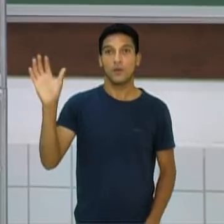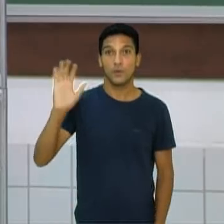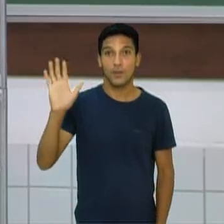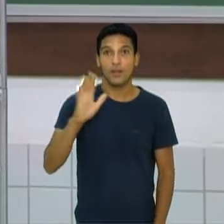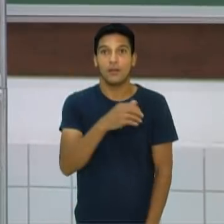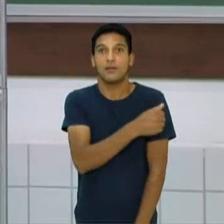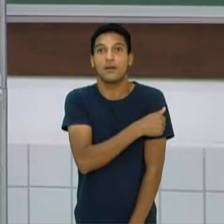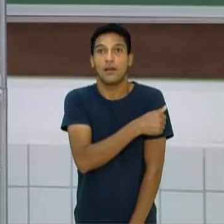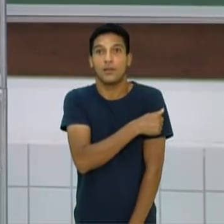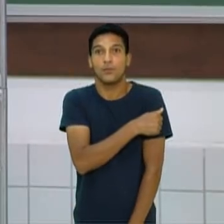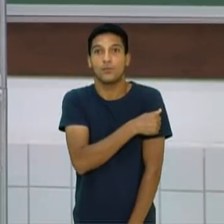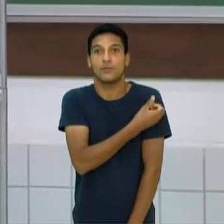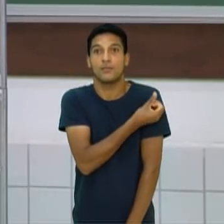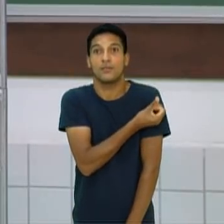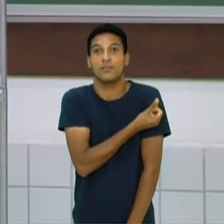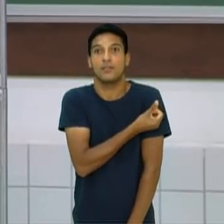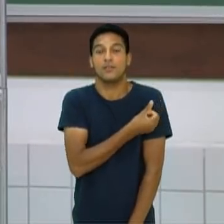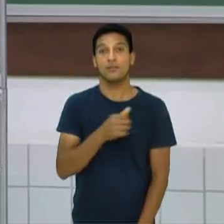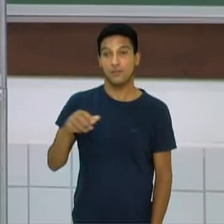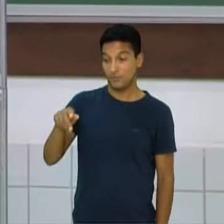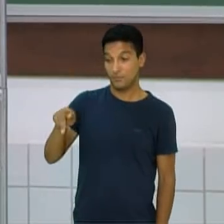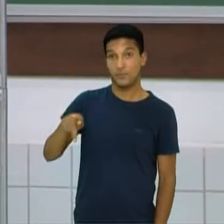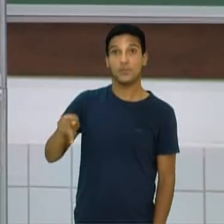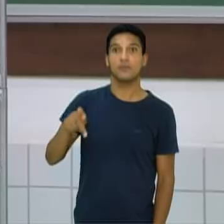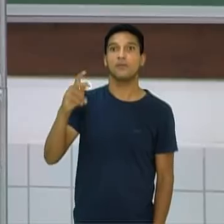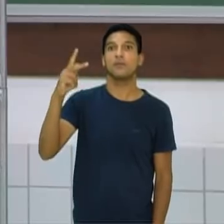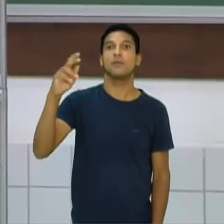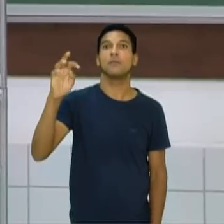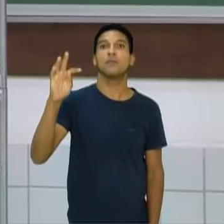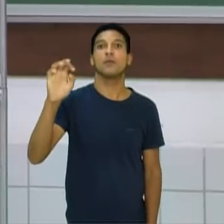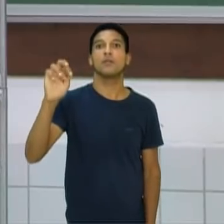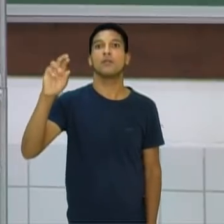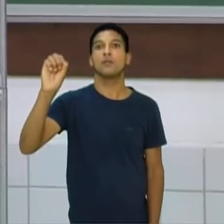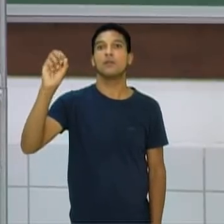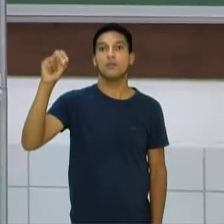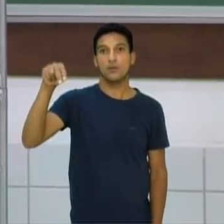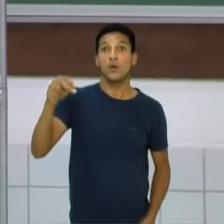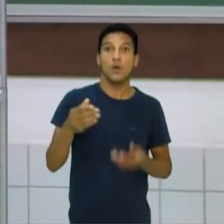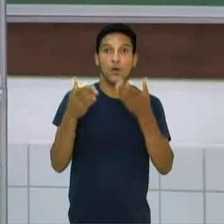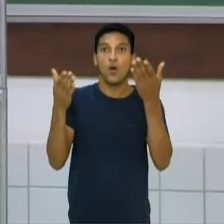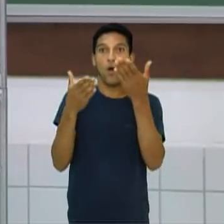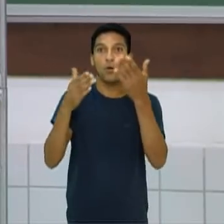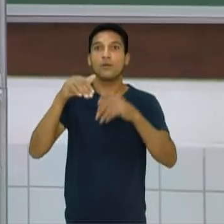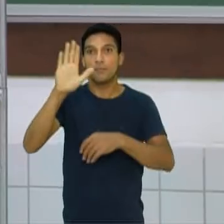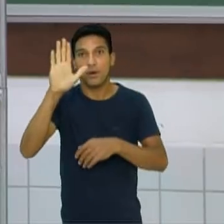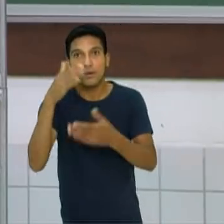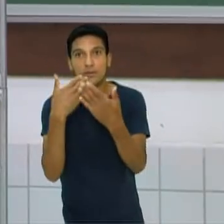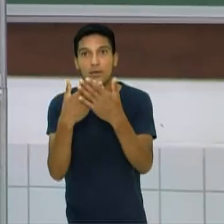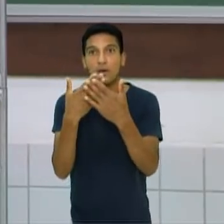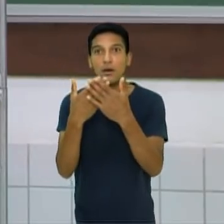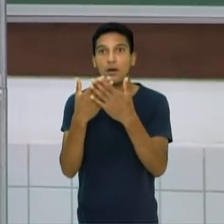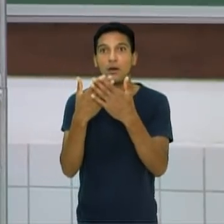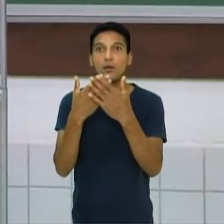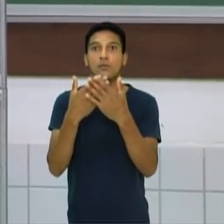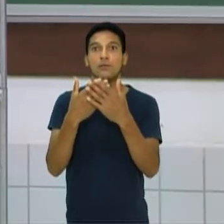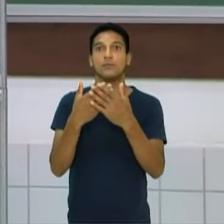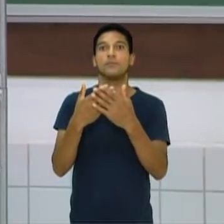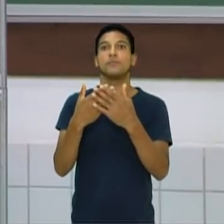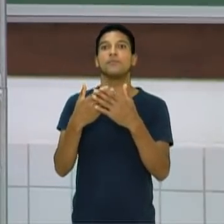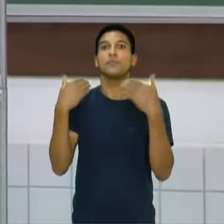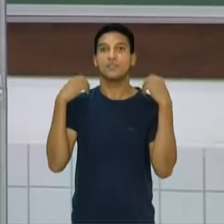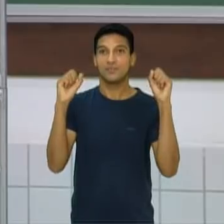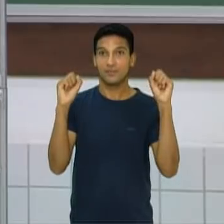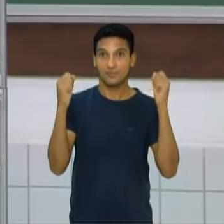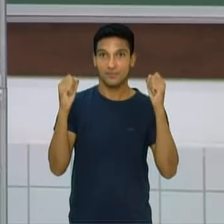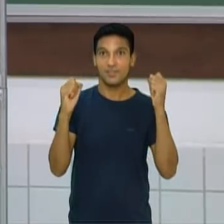Olá pessoal do sexto ano, eu sou o professor Peterson e hoje nós temos mais uma aula de Educação Física. O intérprete